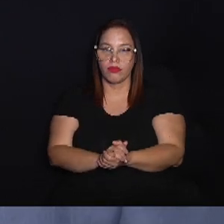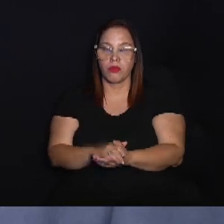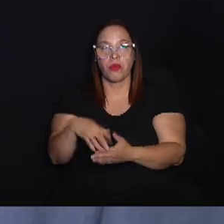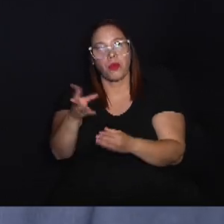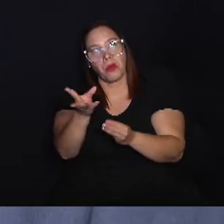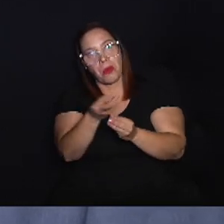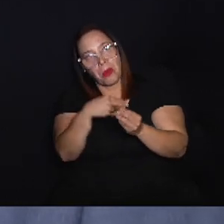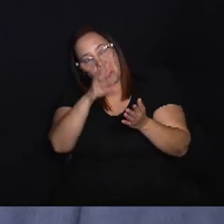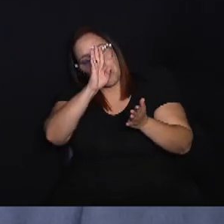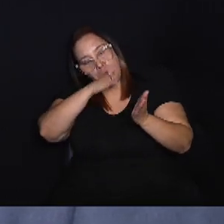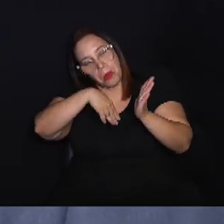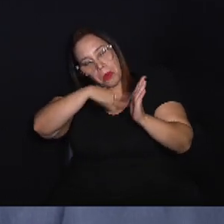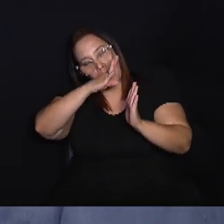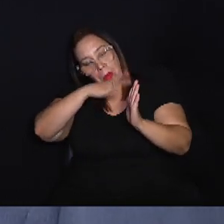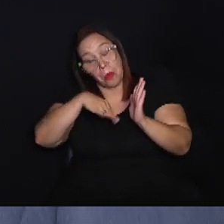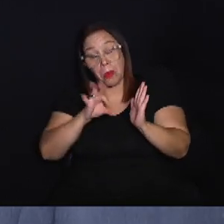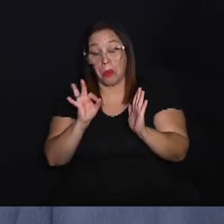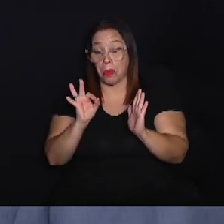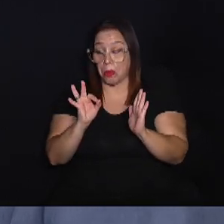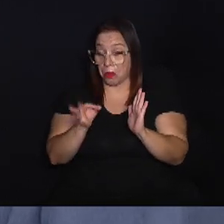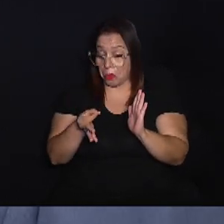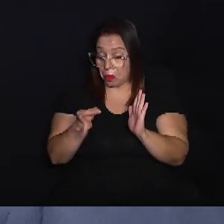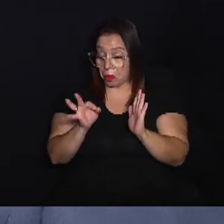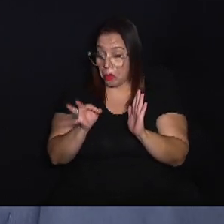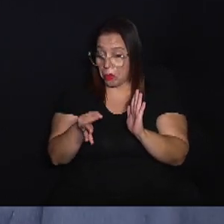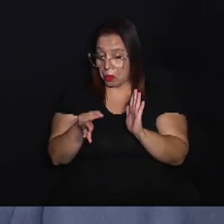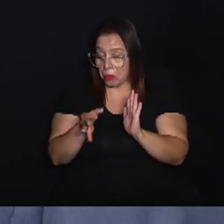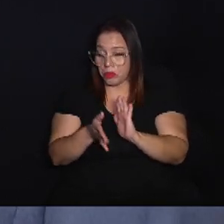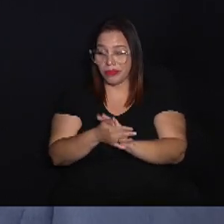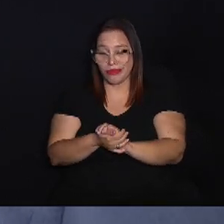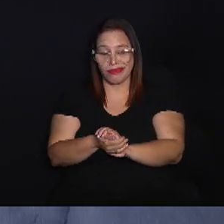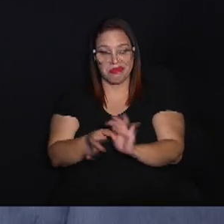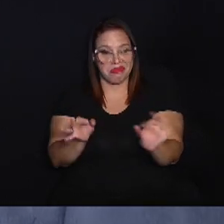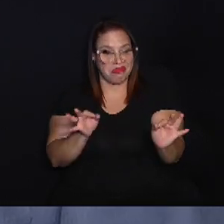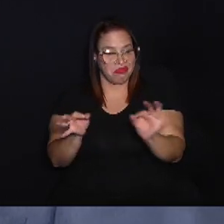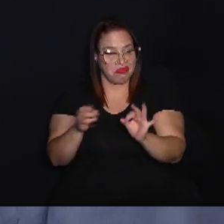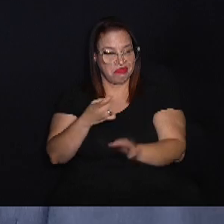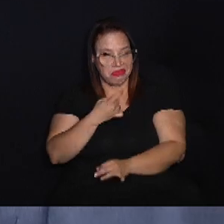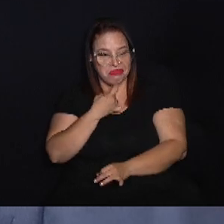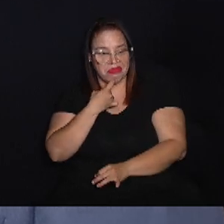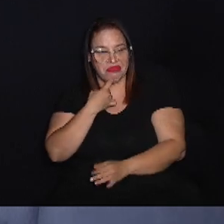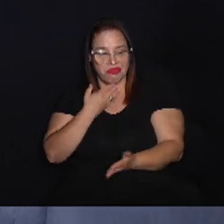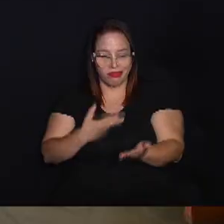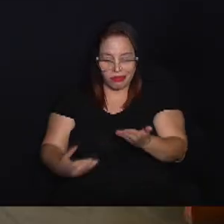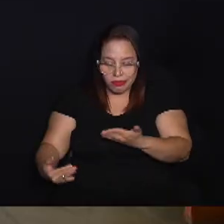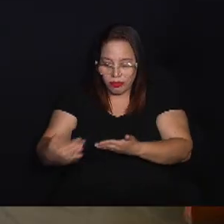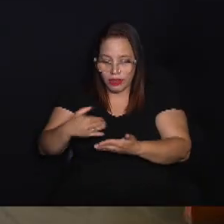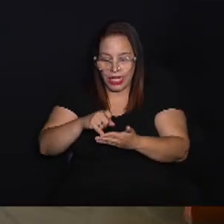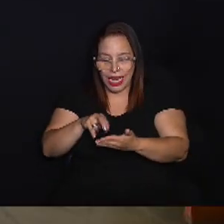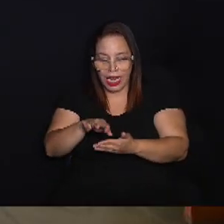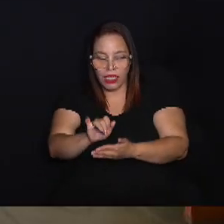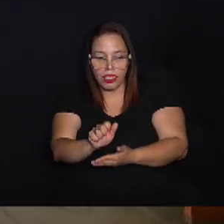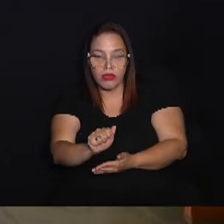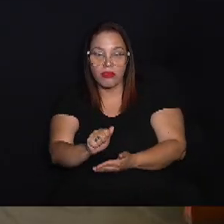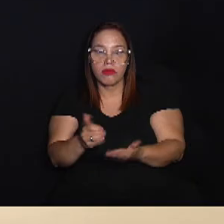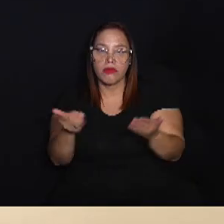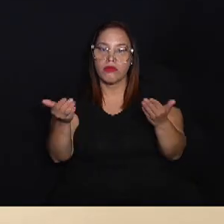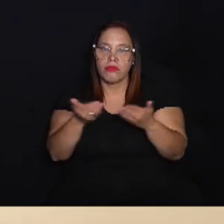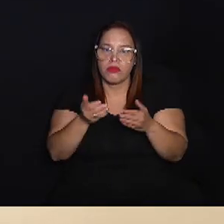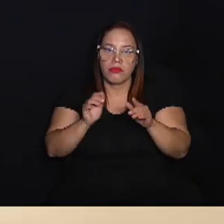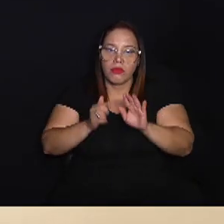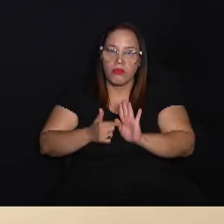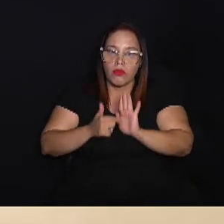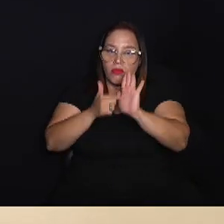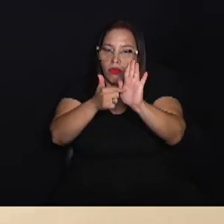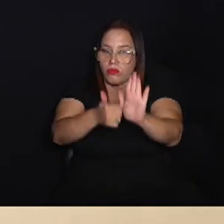pintores são de porte, são realmente a nata da pintura campineira, tem passado por essa galeria. E agora nós estamos com uma